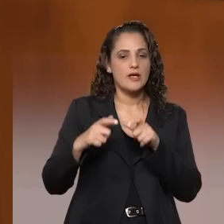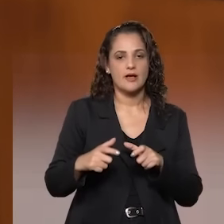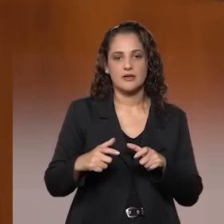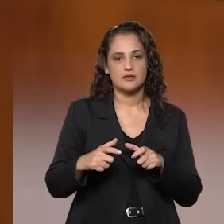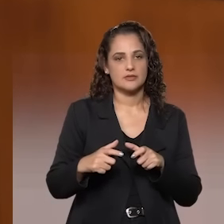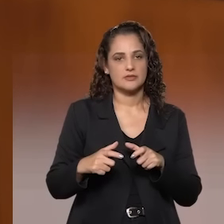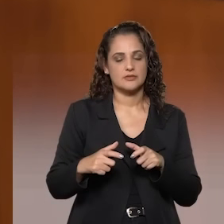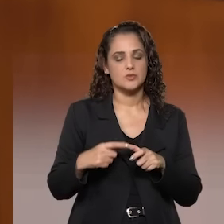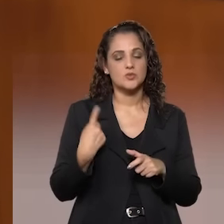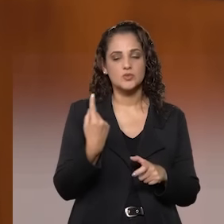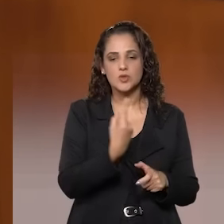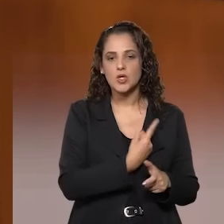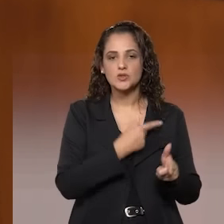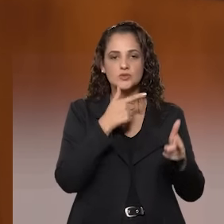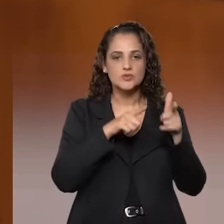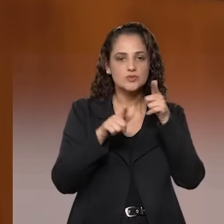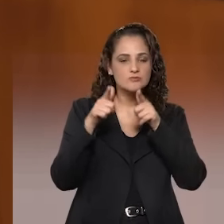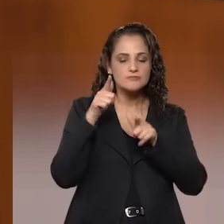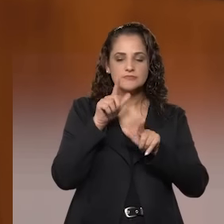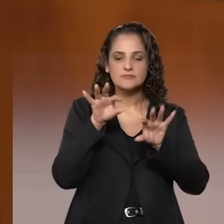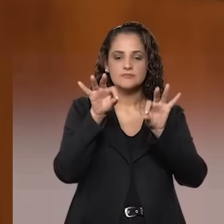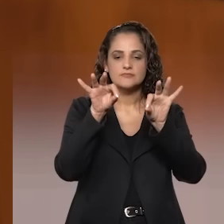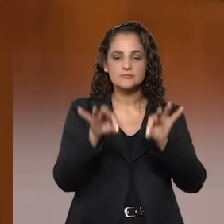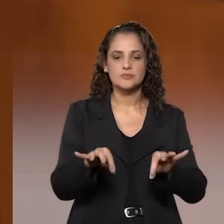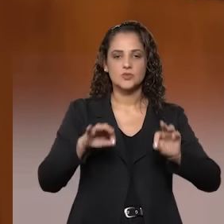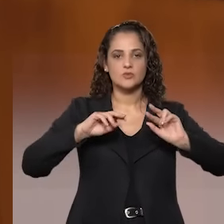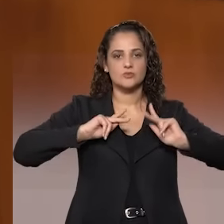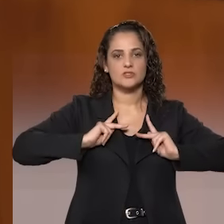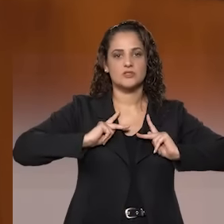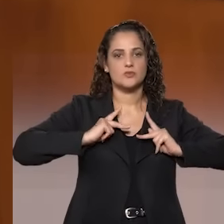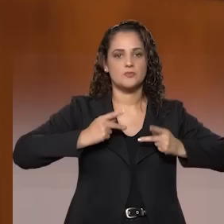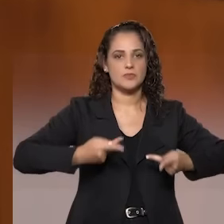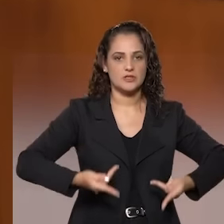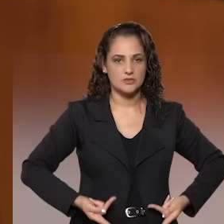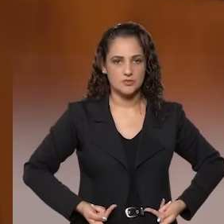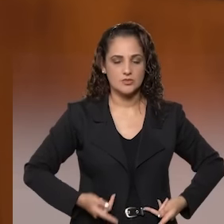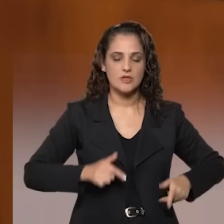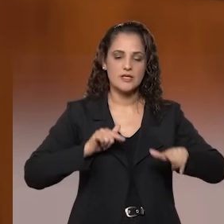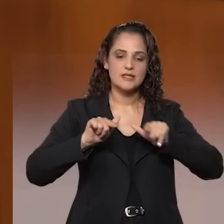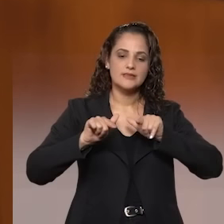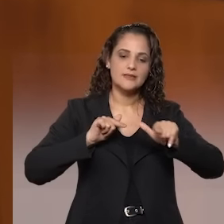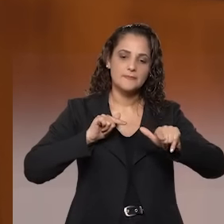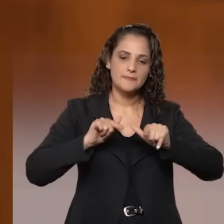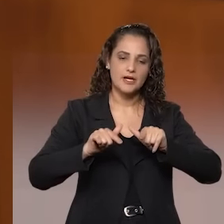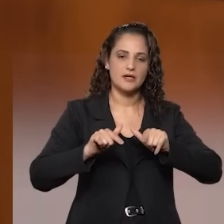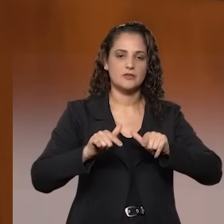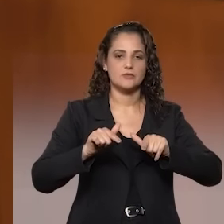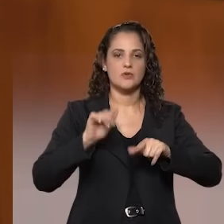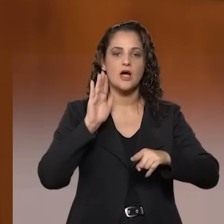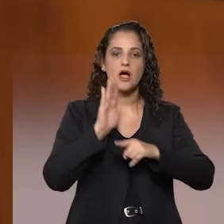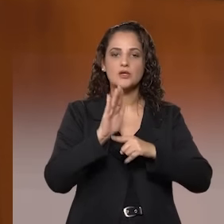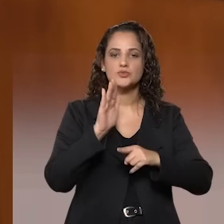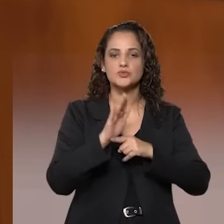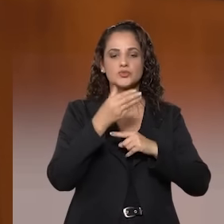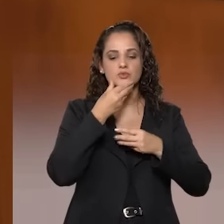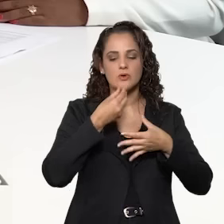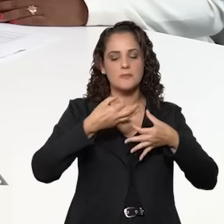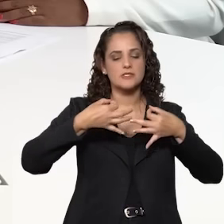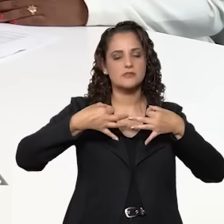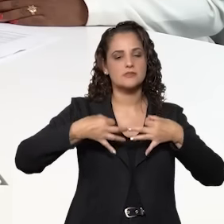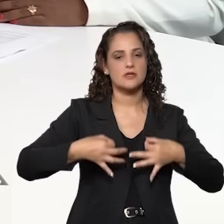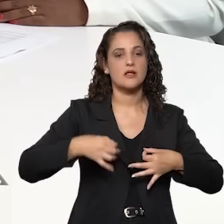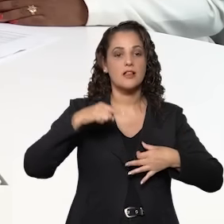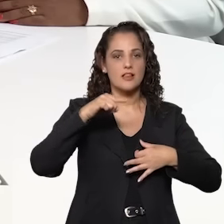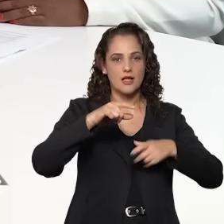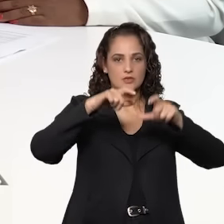como seres humanos trabalho torna o homem Digno então é lá no ambiente de trabalho que eu que eu acho que eu tenho que estar